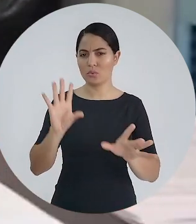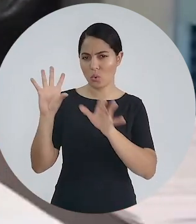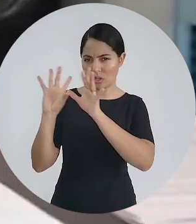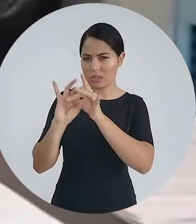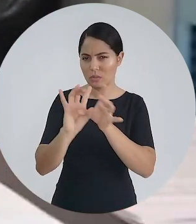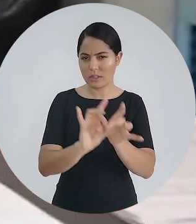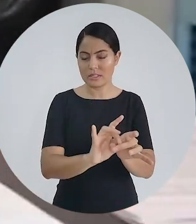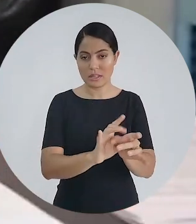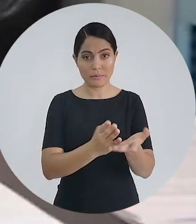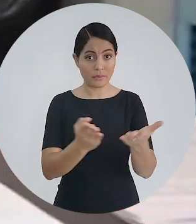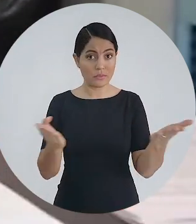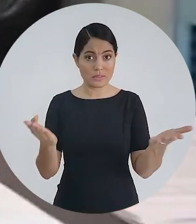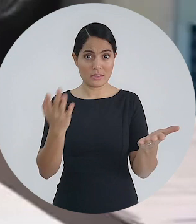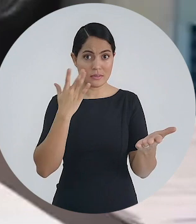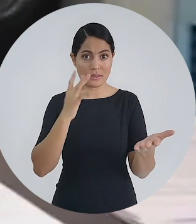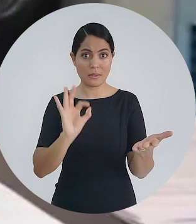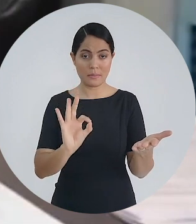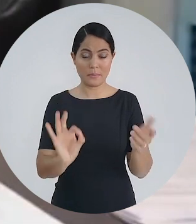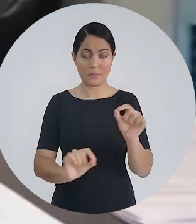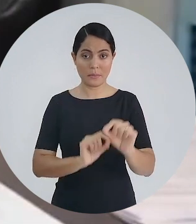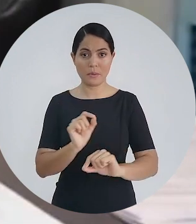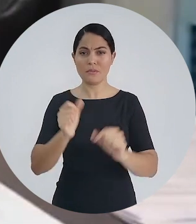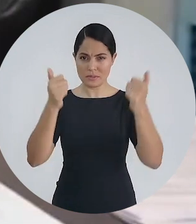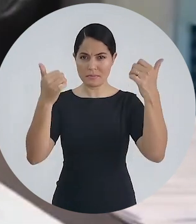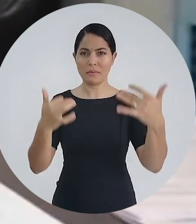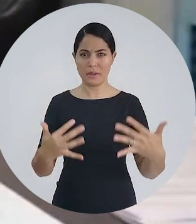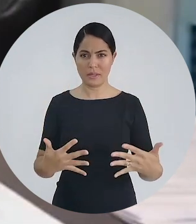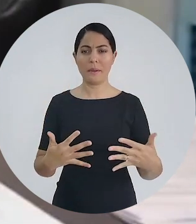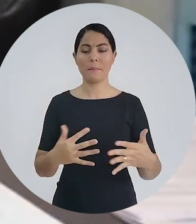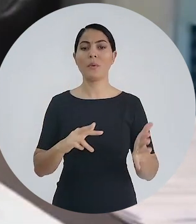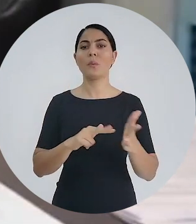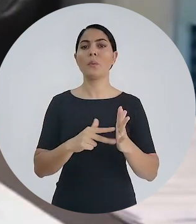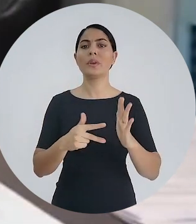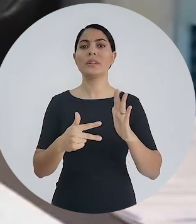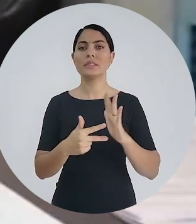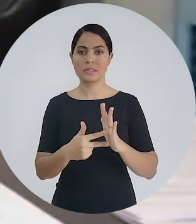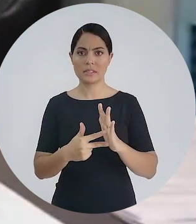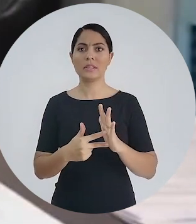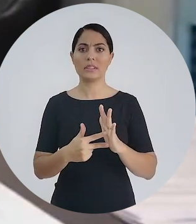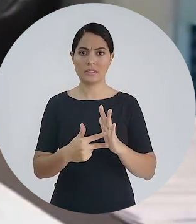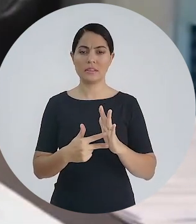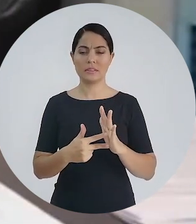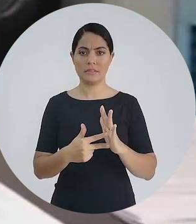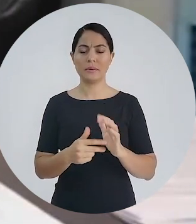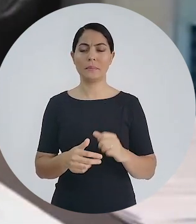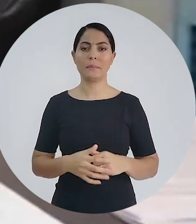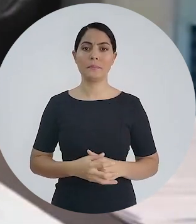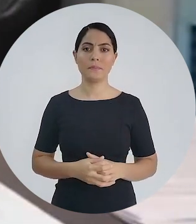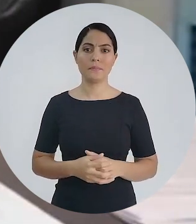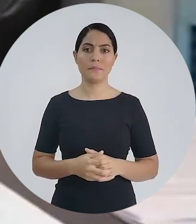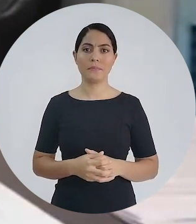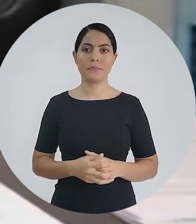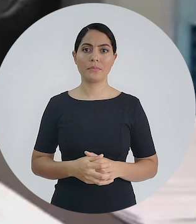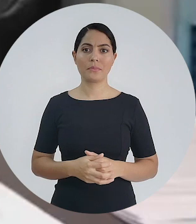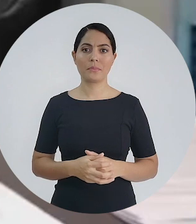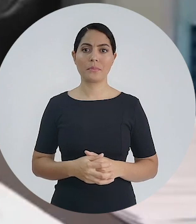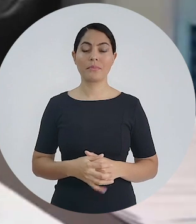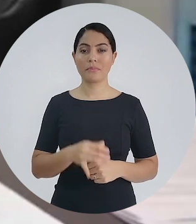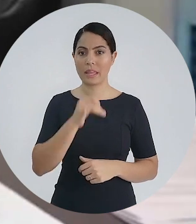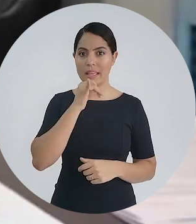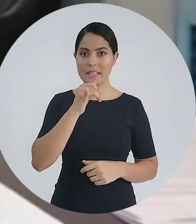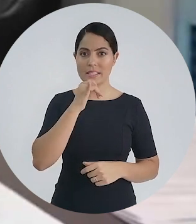para aqueles que não têm familiaridade com a matéria, vou fazer uma rápida explicação sobre do que se